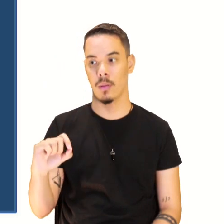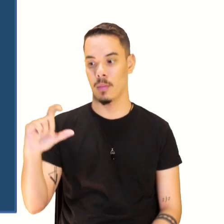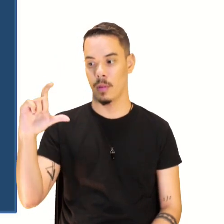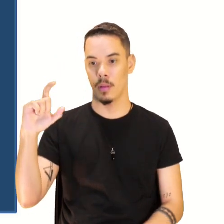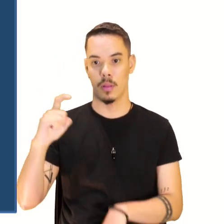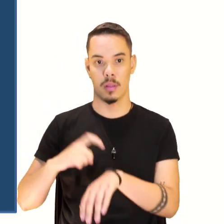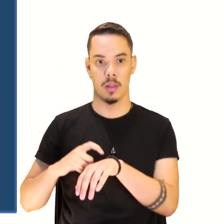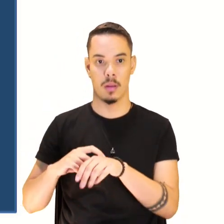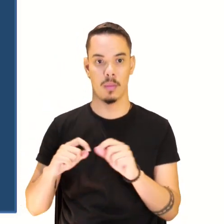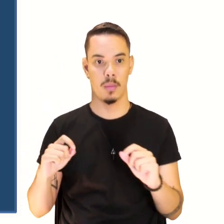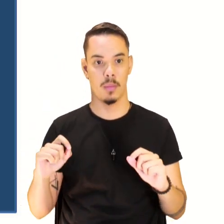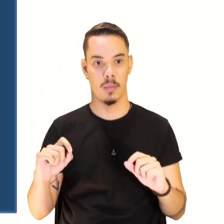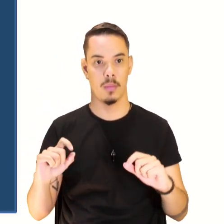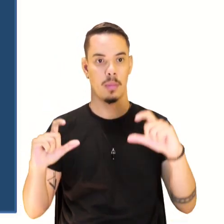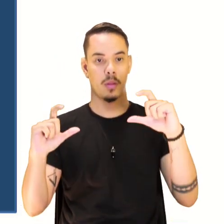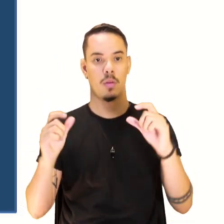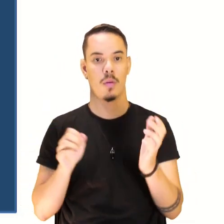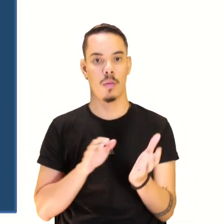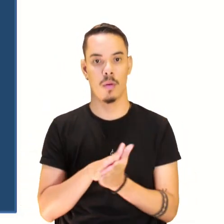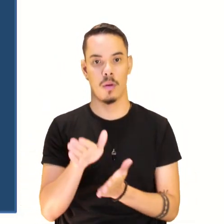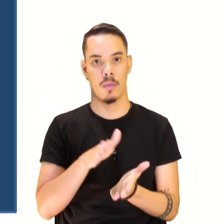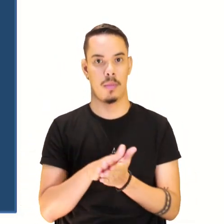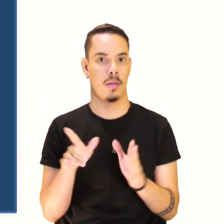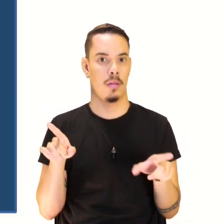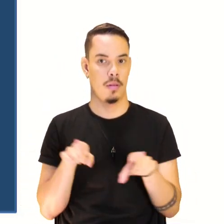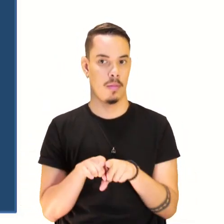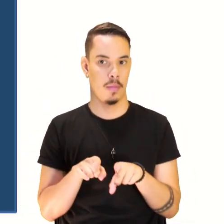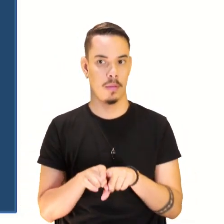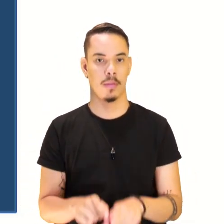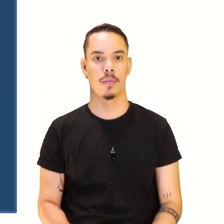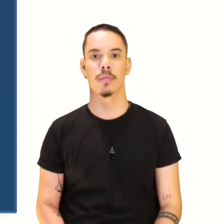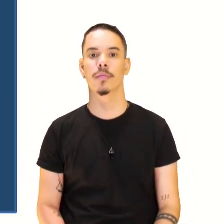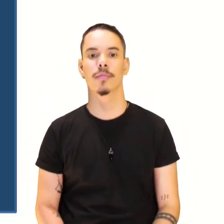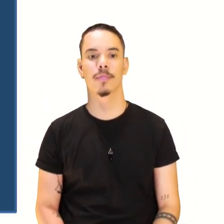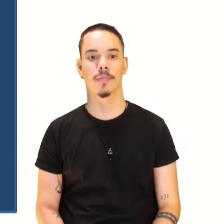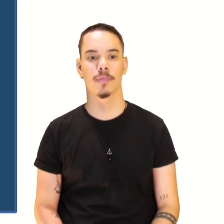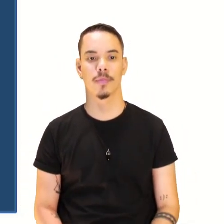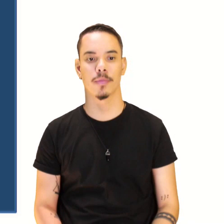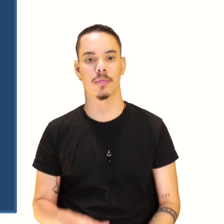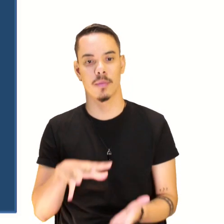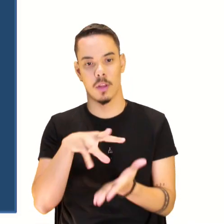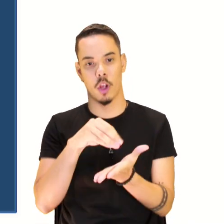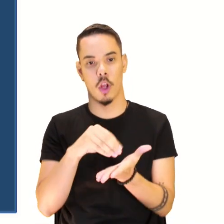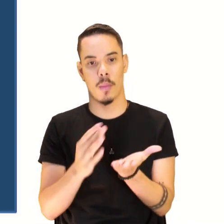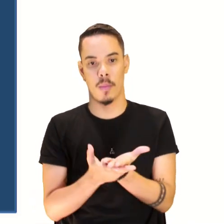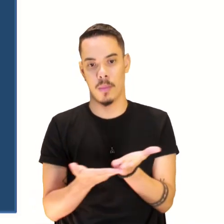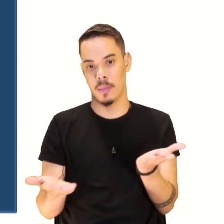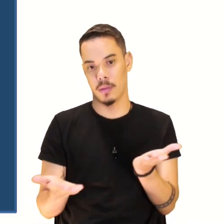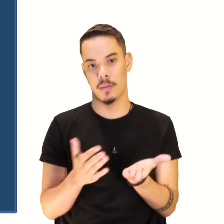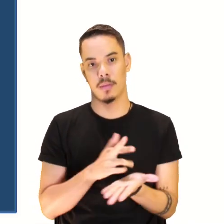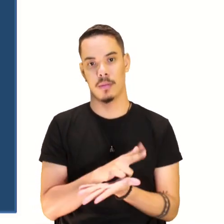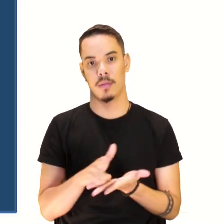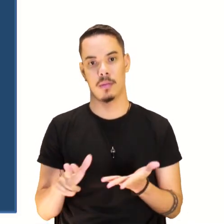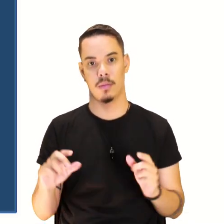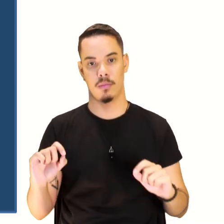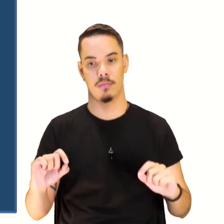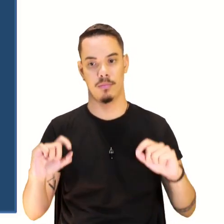também vai aumentar a produção de cópias não é beleza diretamente proporcional